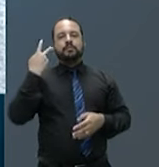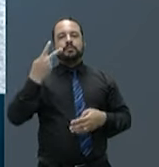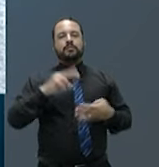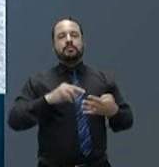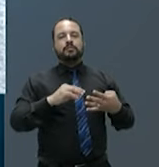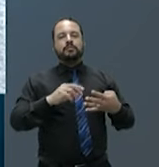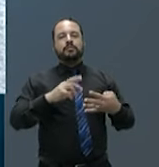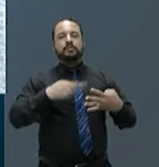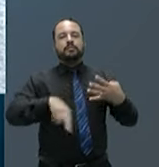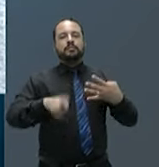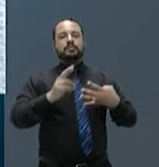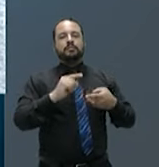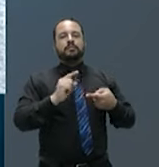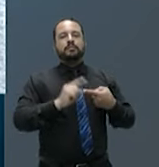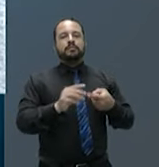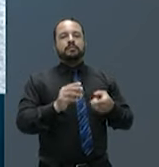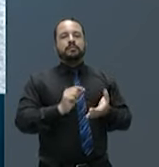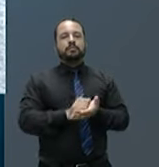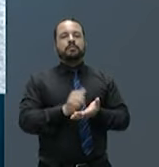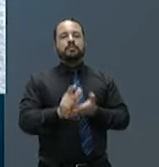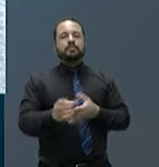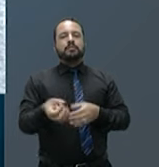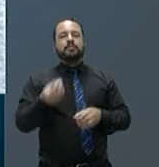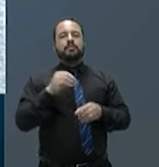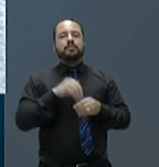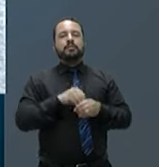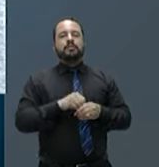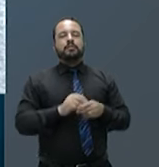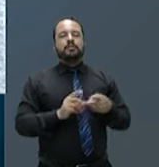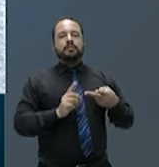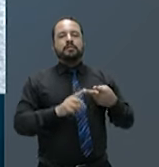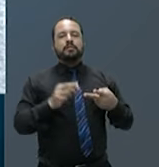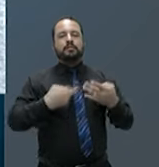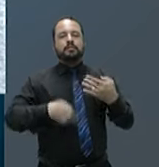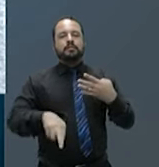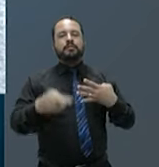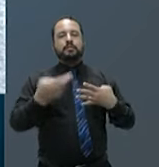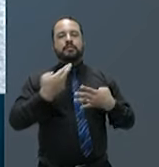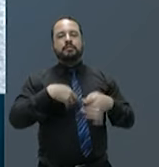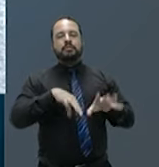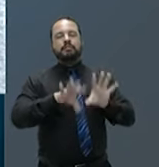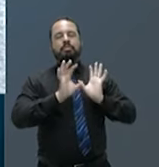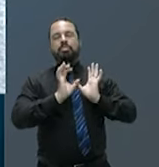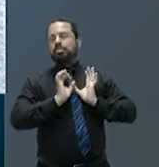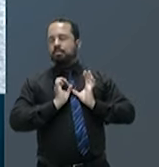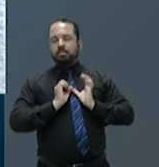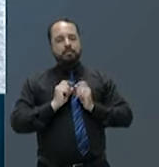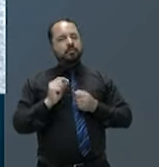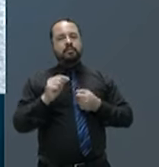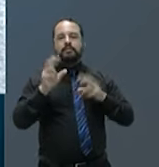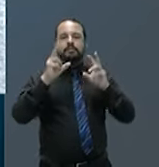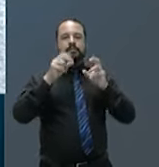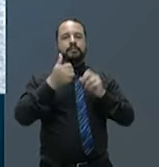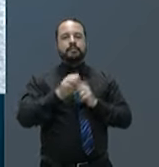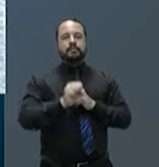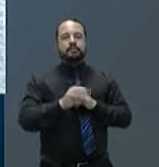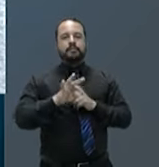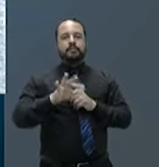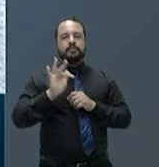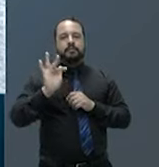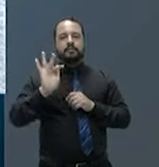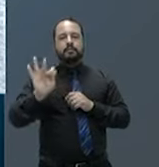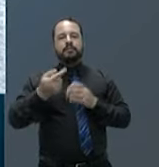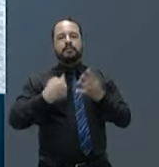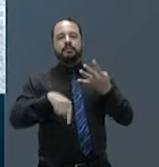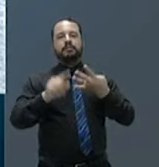interno, contra a parte que negou seguimento ao recurso extraordinário por força do tema 339 do STF, e